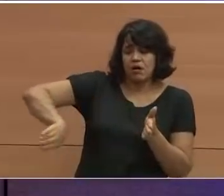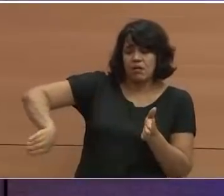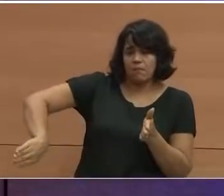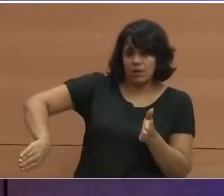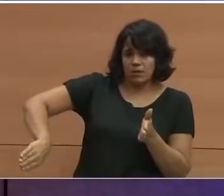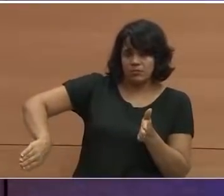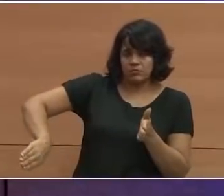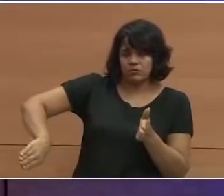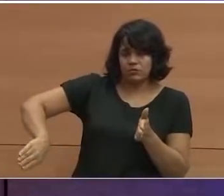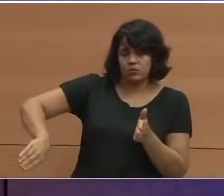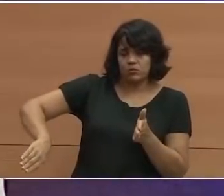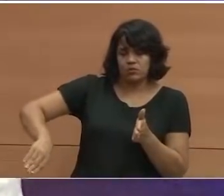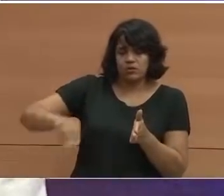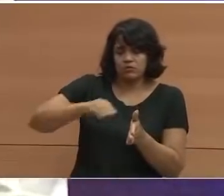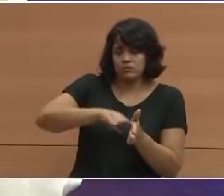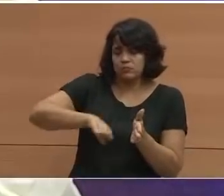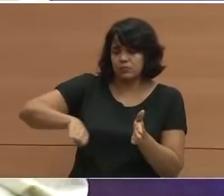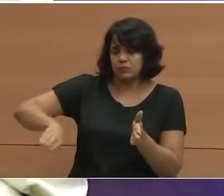os discípulos,